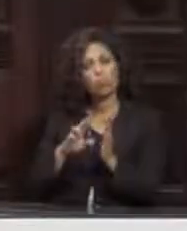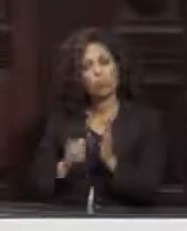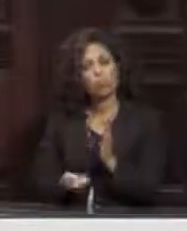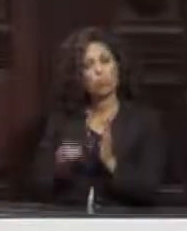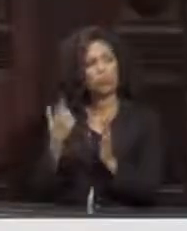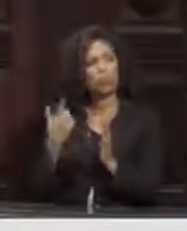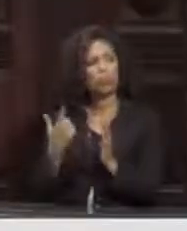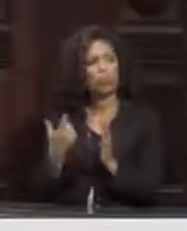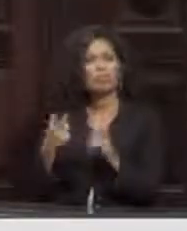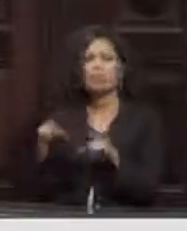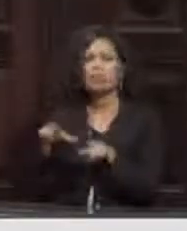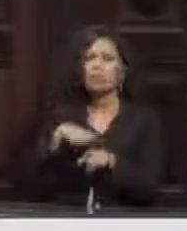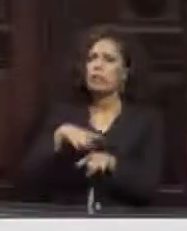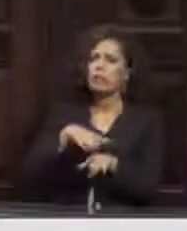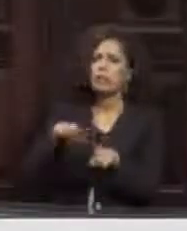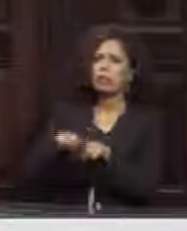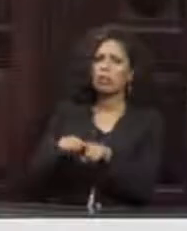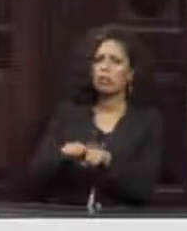3 bilhões